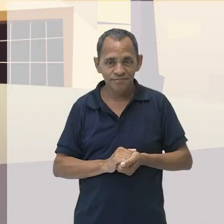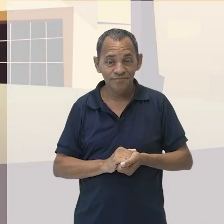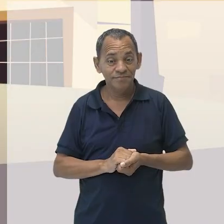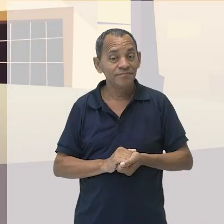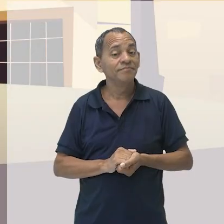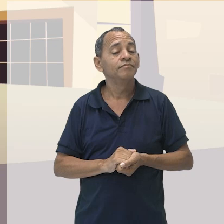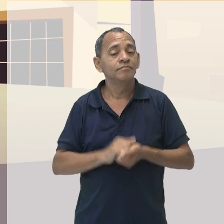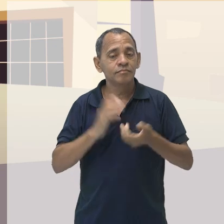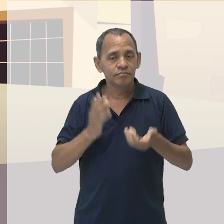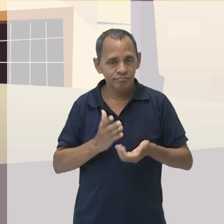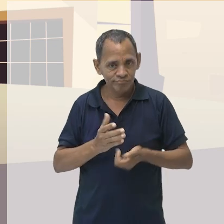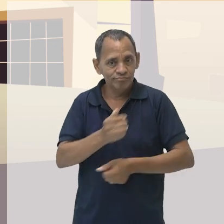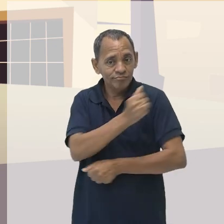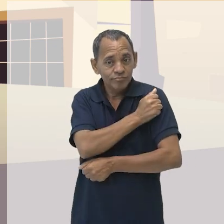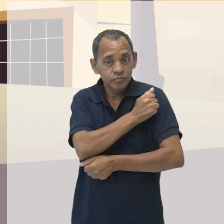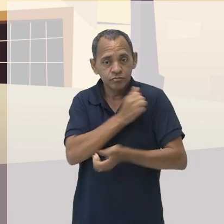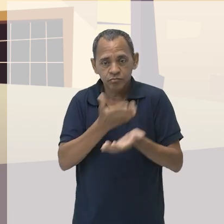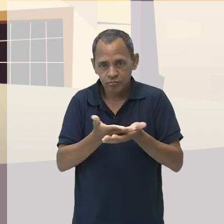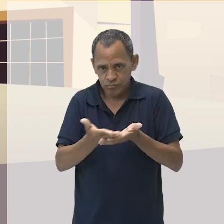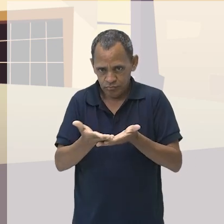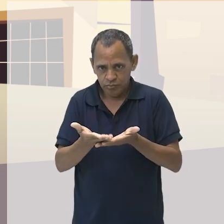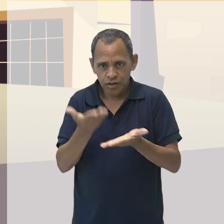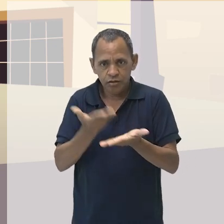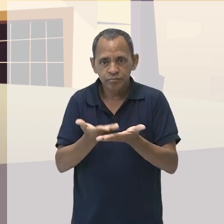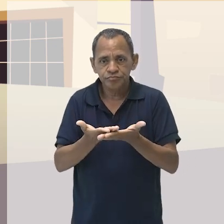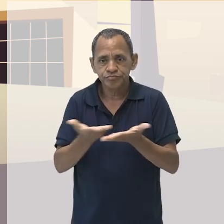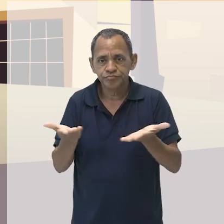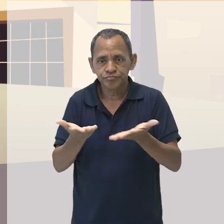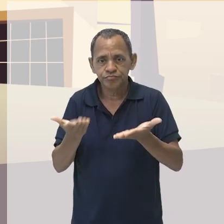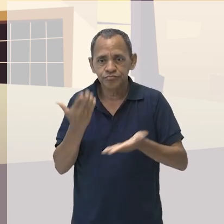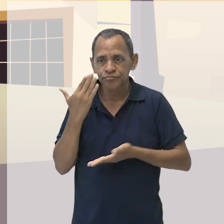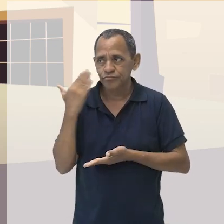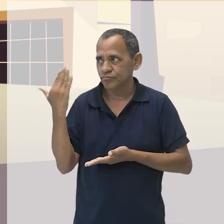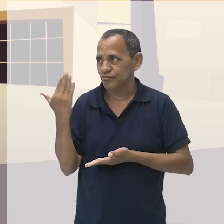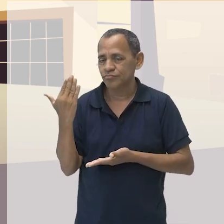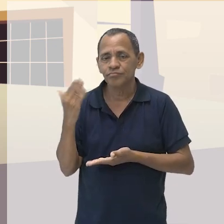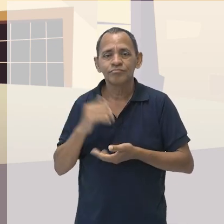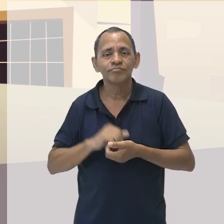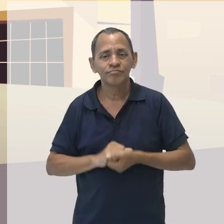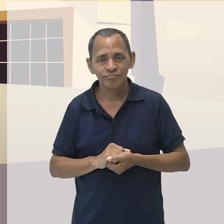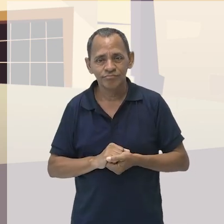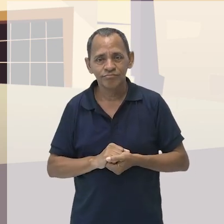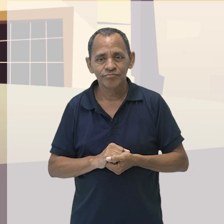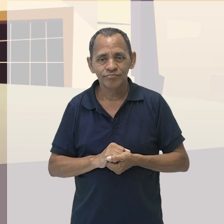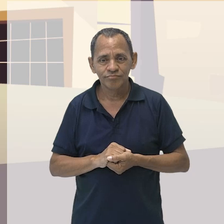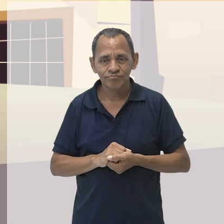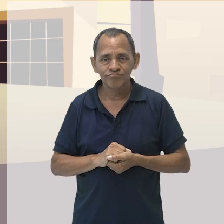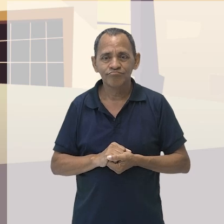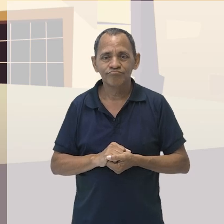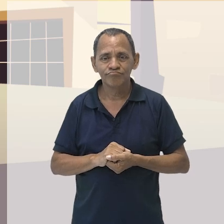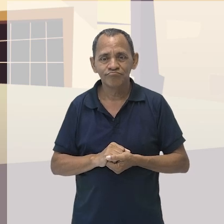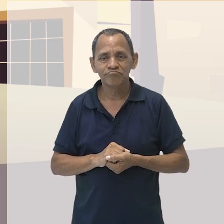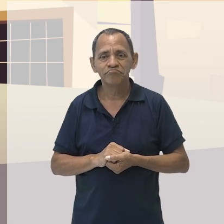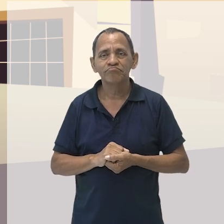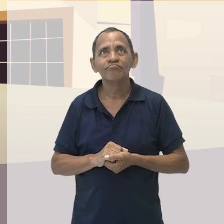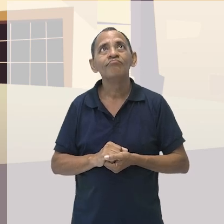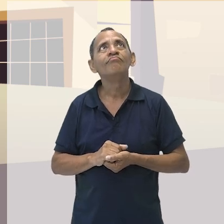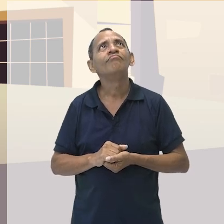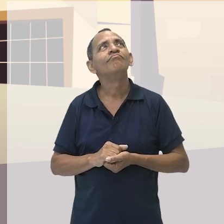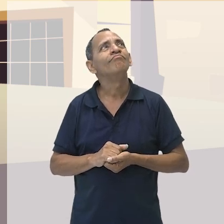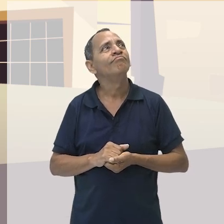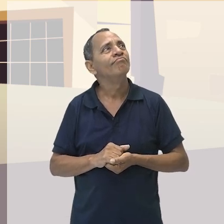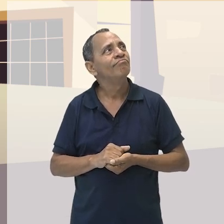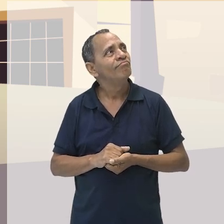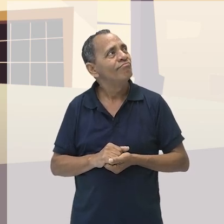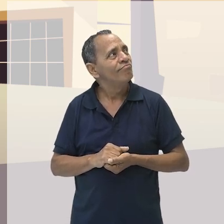Muito bem, alunos, e nós iniciamos aqui a nossa aula nesse cenário incrível. Vocês sabem me dizer